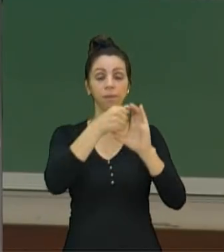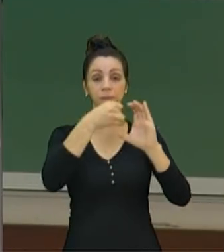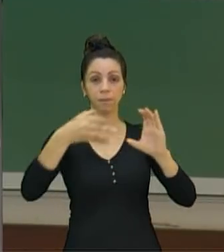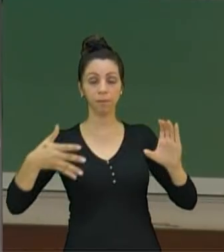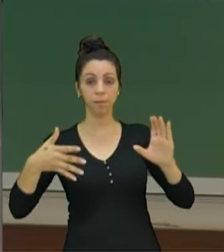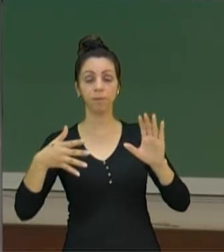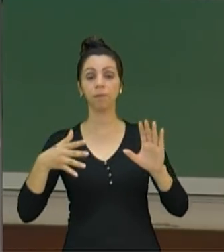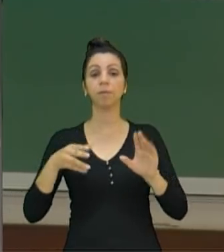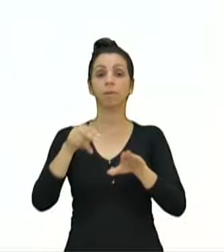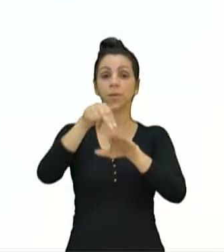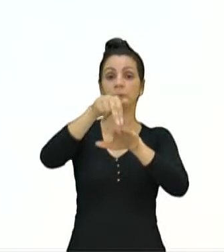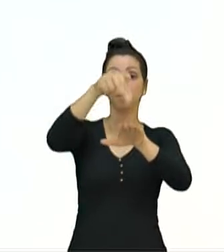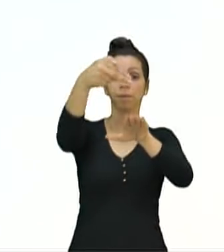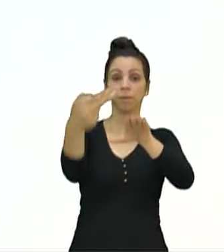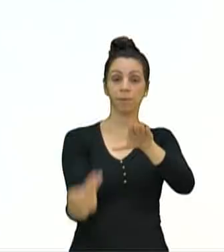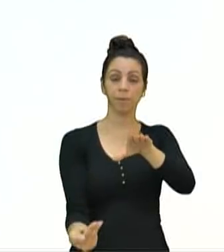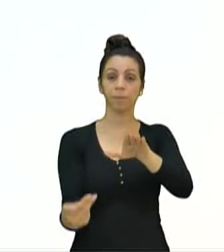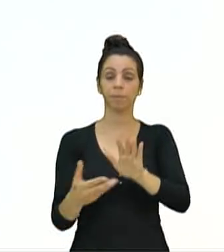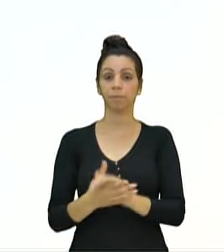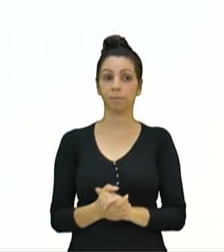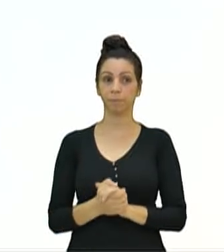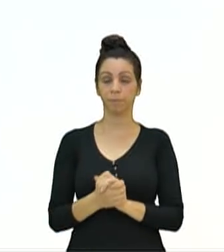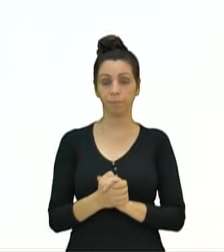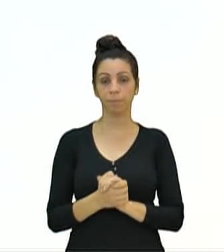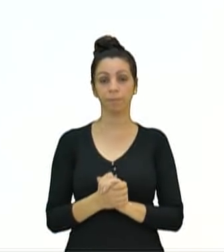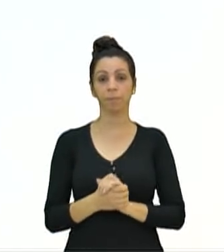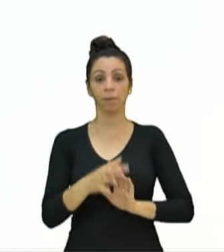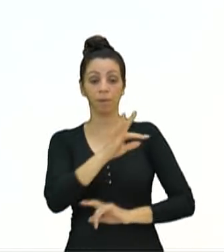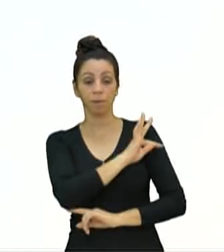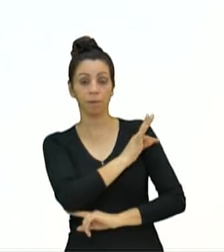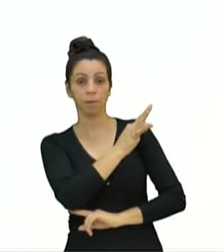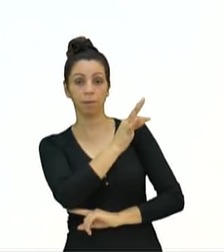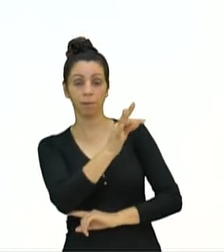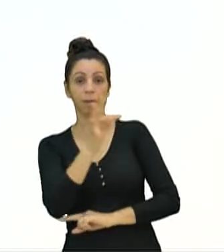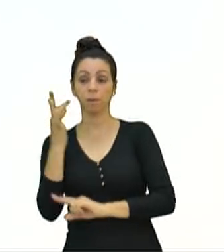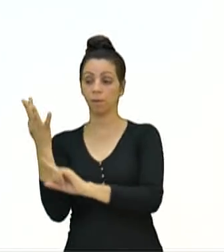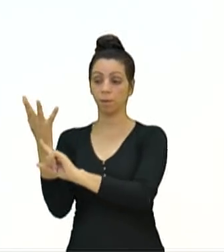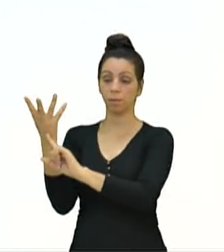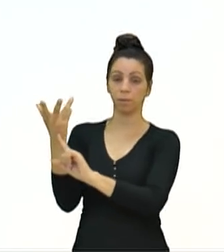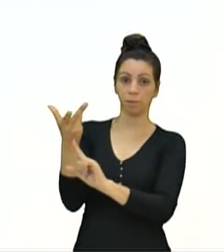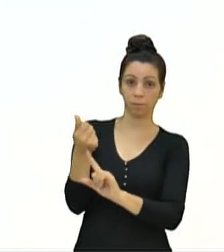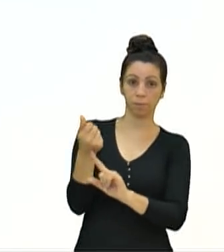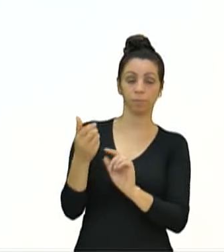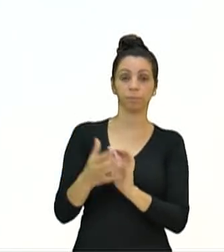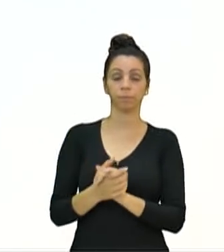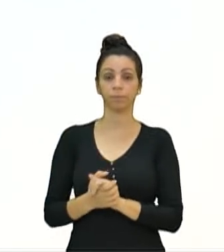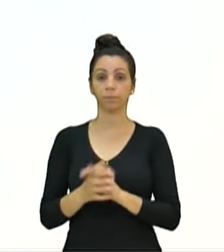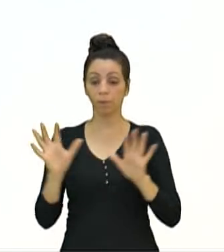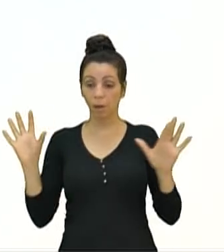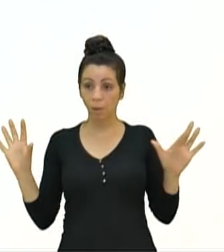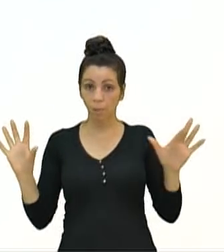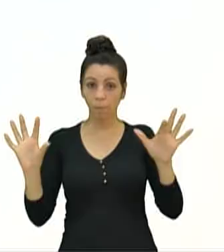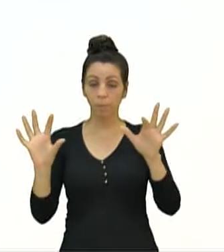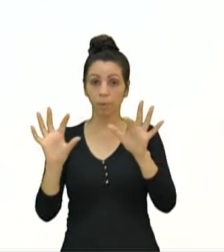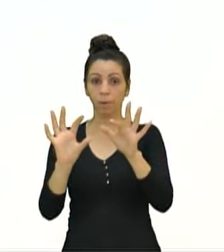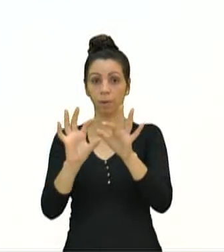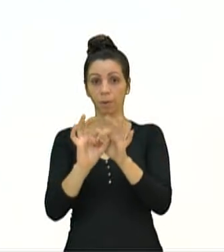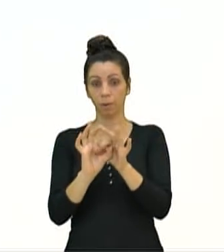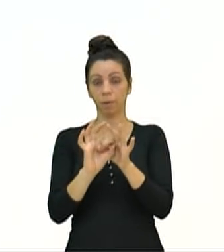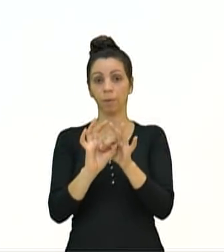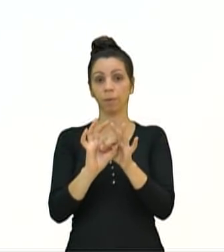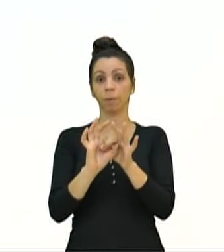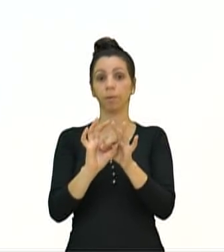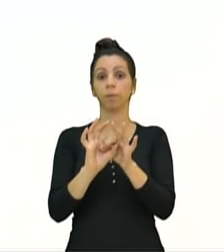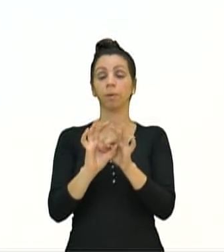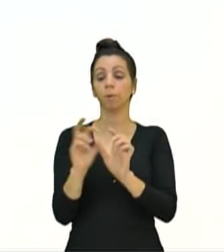saltos ornamentais são a técnica e a plasticidade. A união da técnica